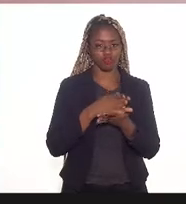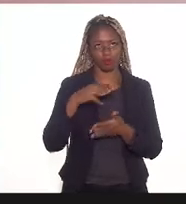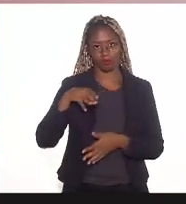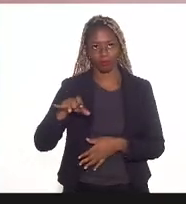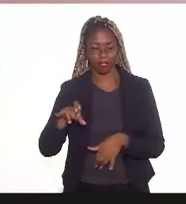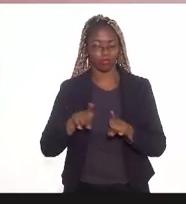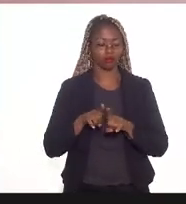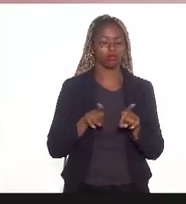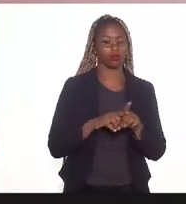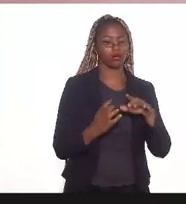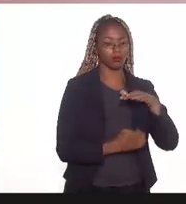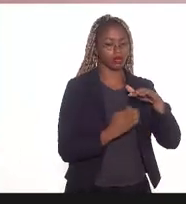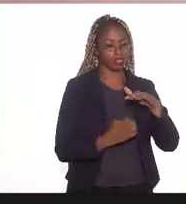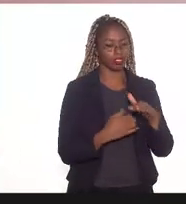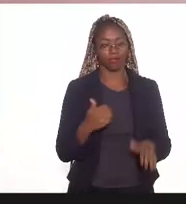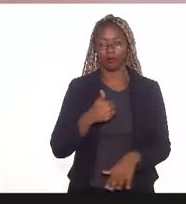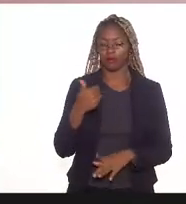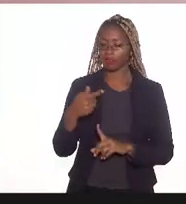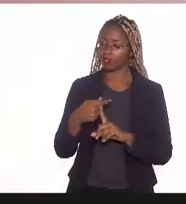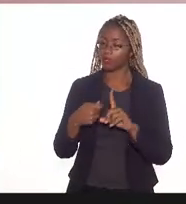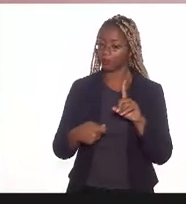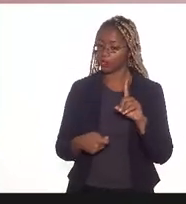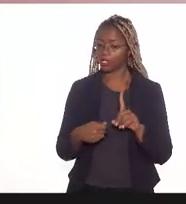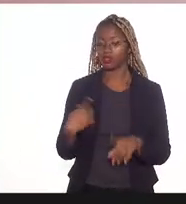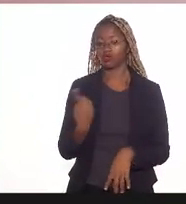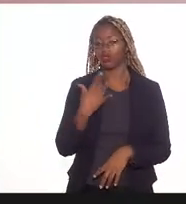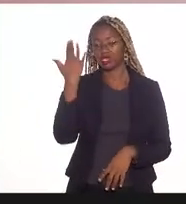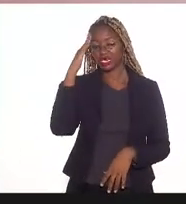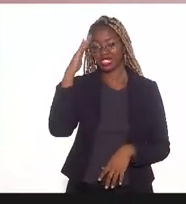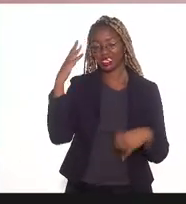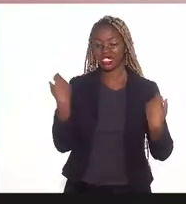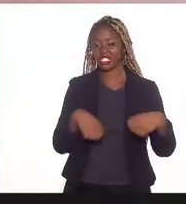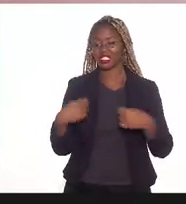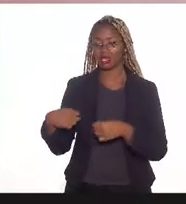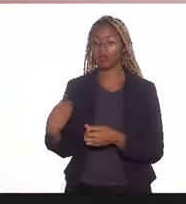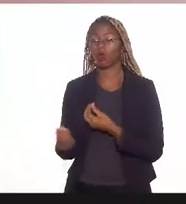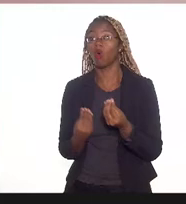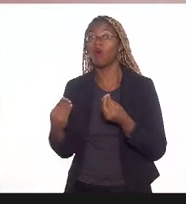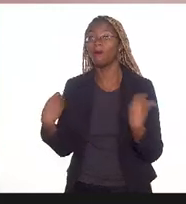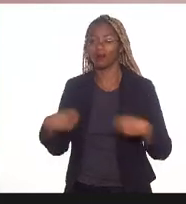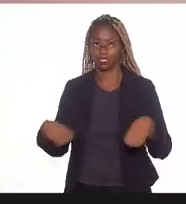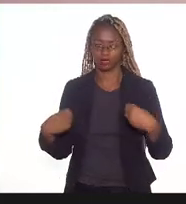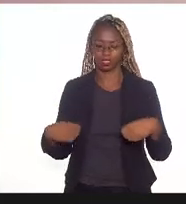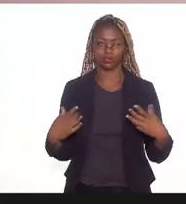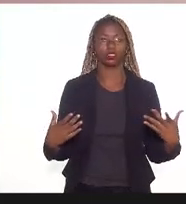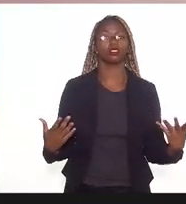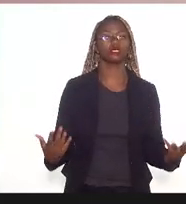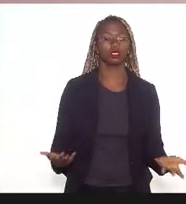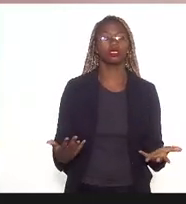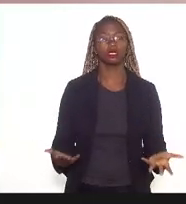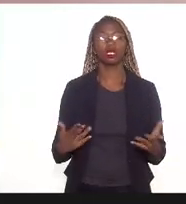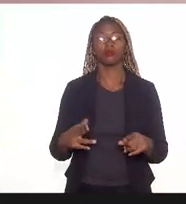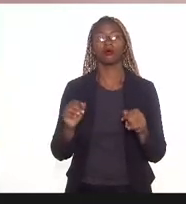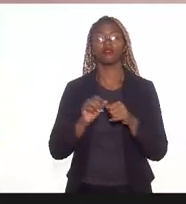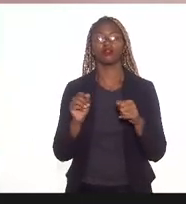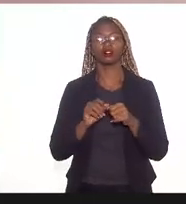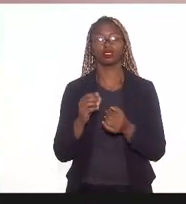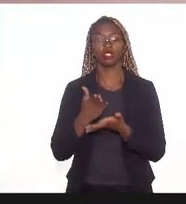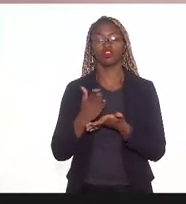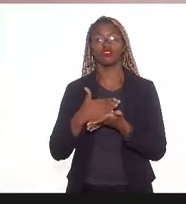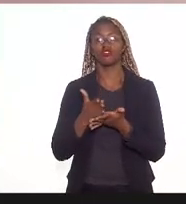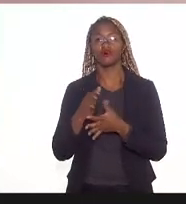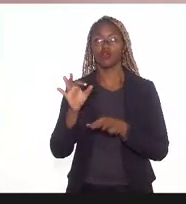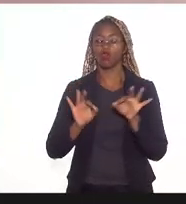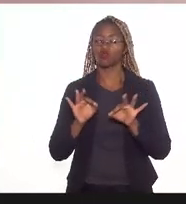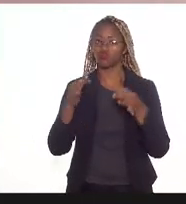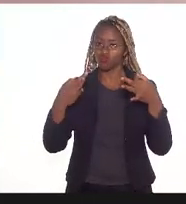recurso, mas nesse primeiro mês a gente não vai ter essa divisão, porque a gente vai entender um pouquinho a necessidade, como é que está a demanda, né, para poder fazer uma divisão mais justa. A